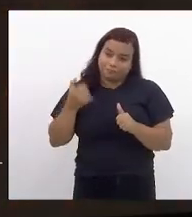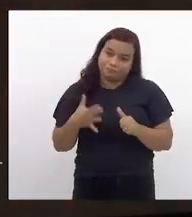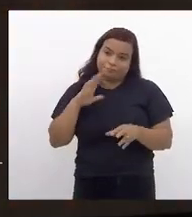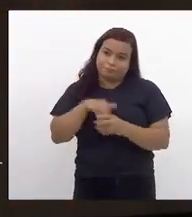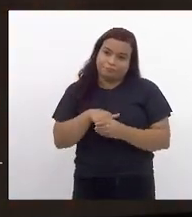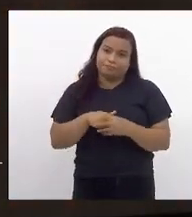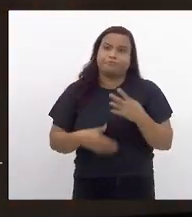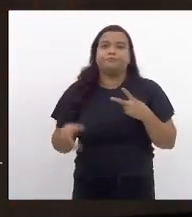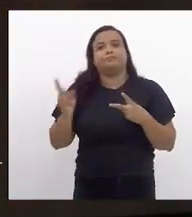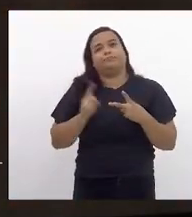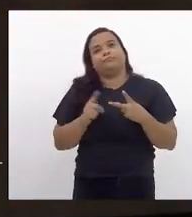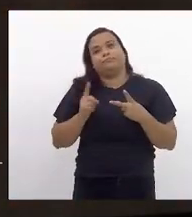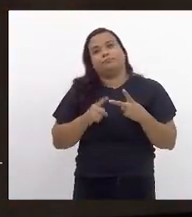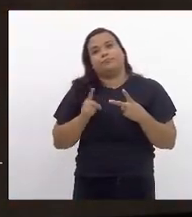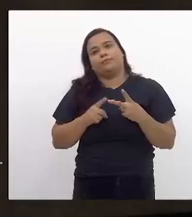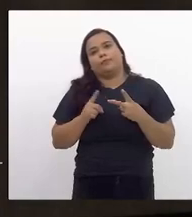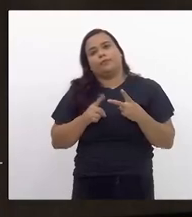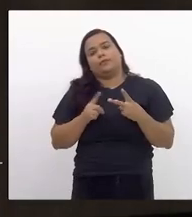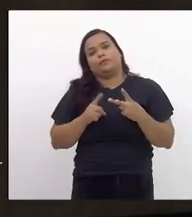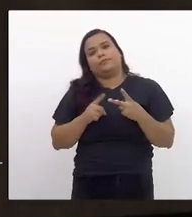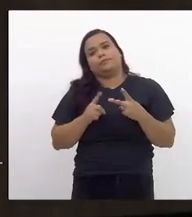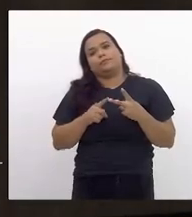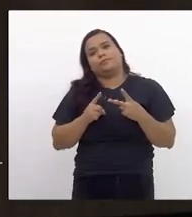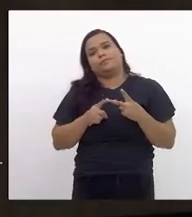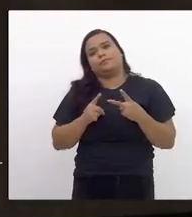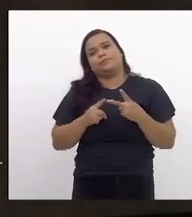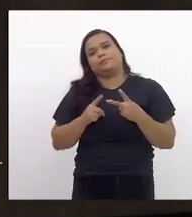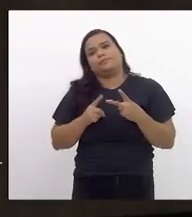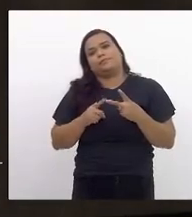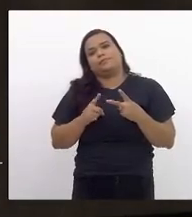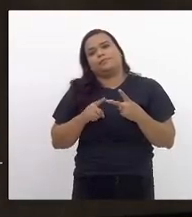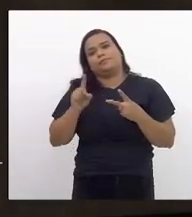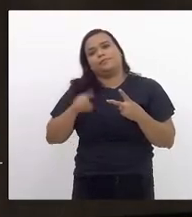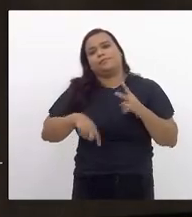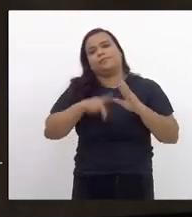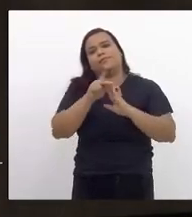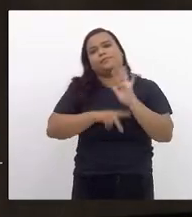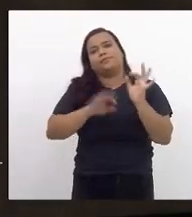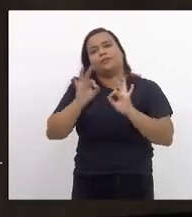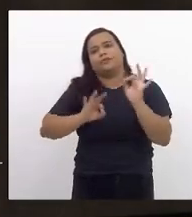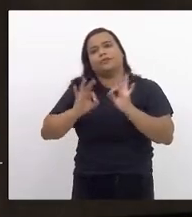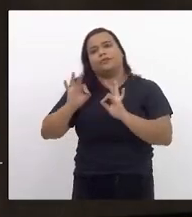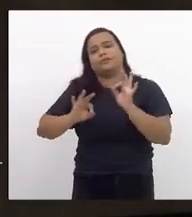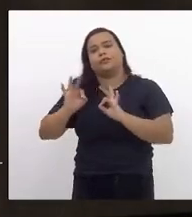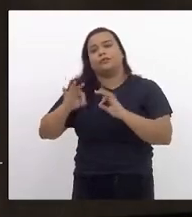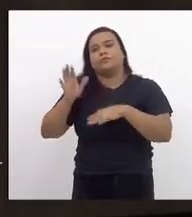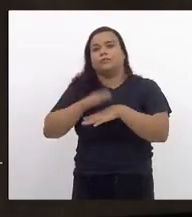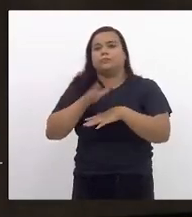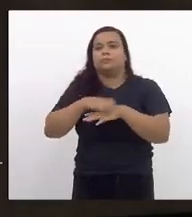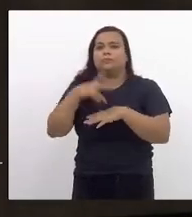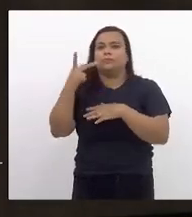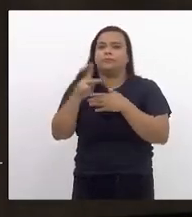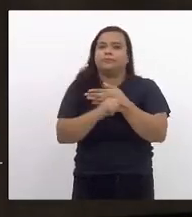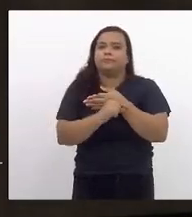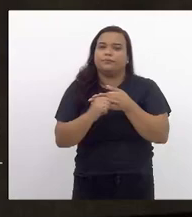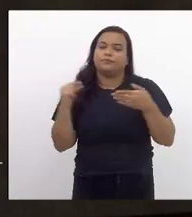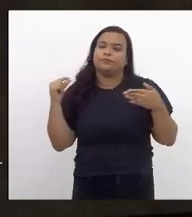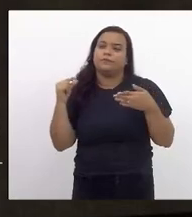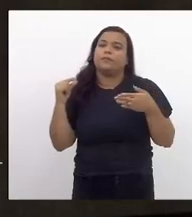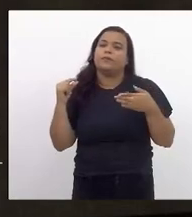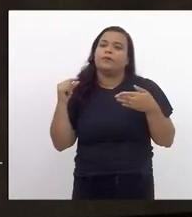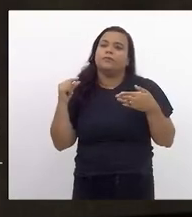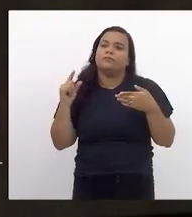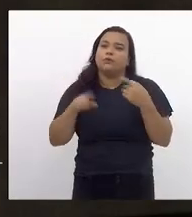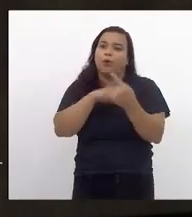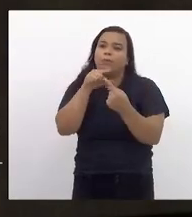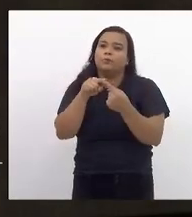voto. E a segunda, senhor presidente, que é um projeto de vossa autoria, que pretende dar